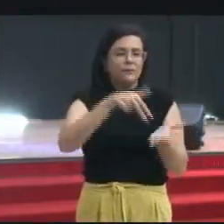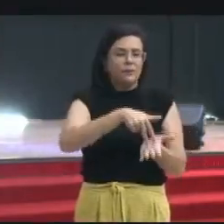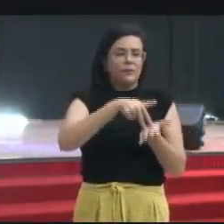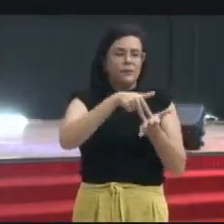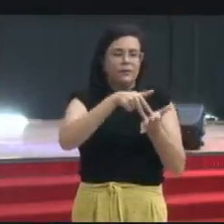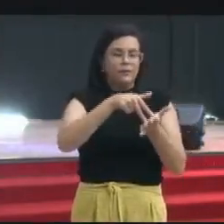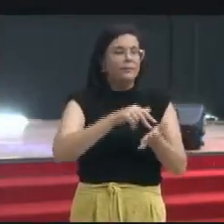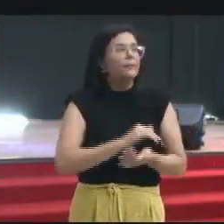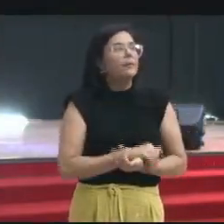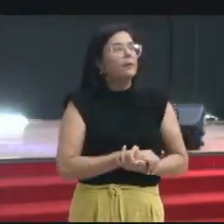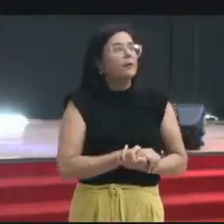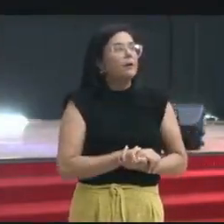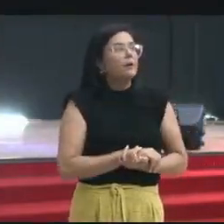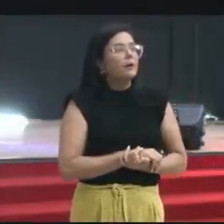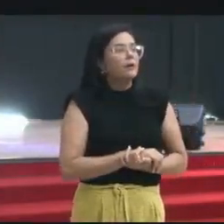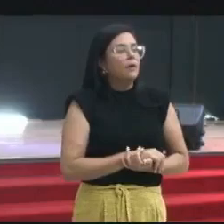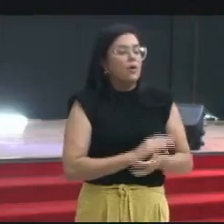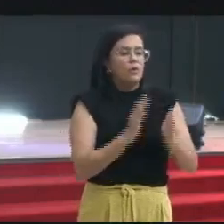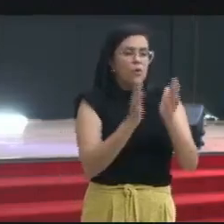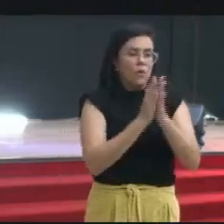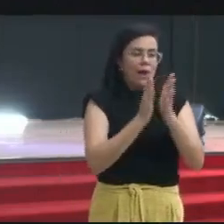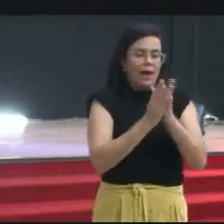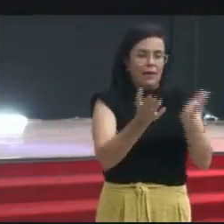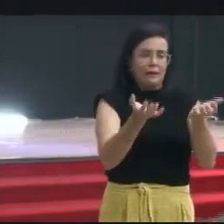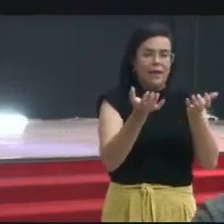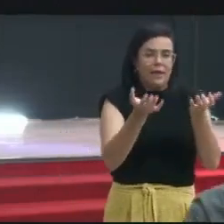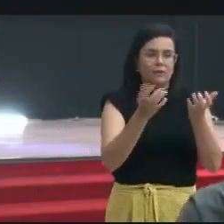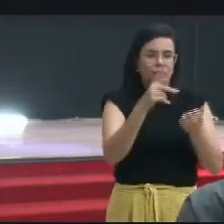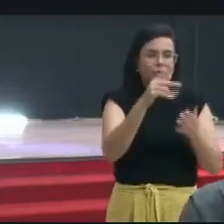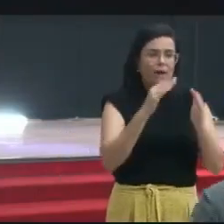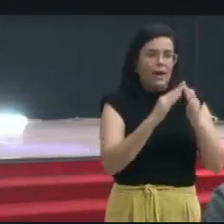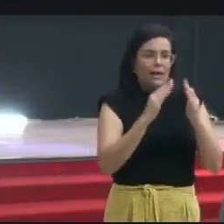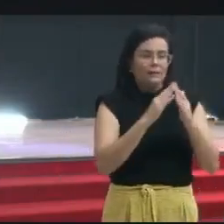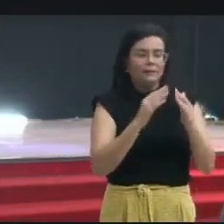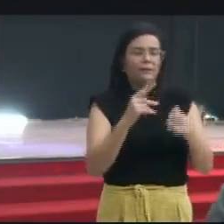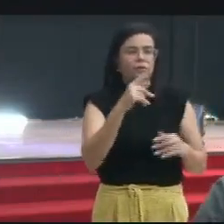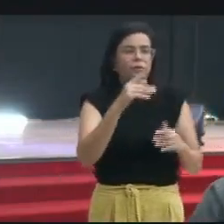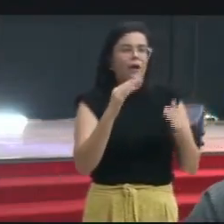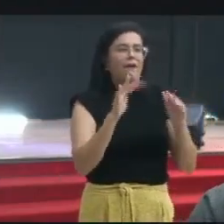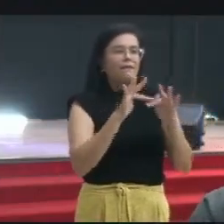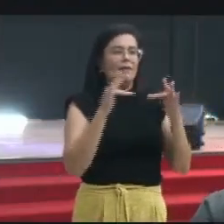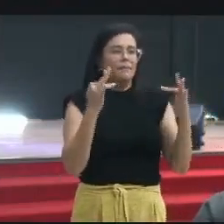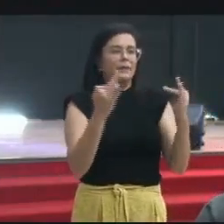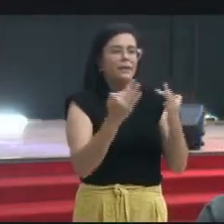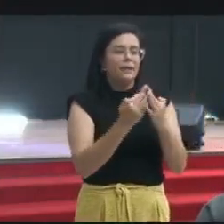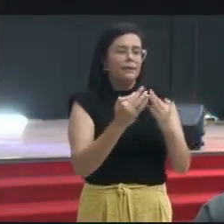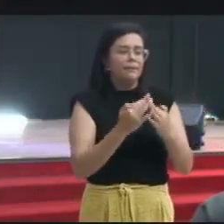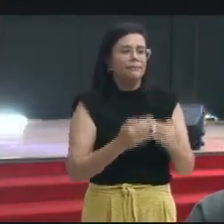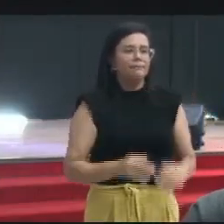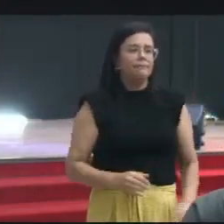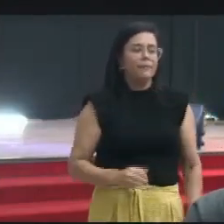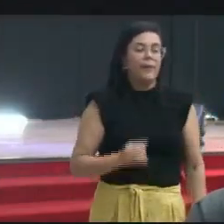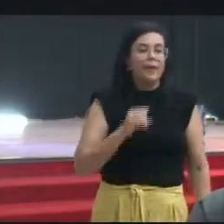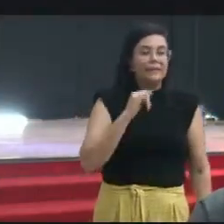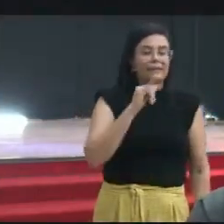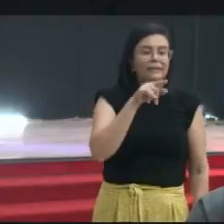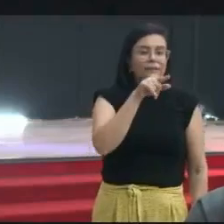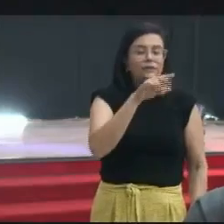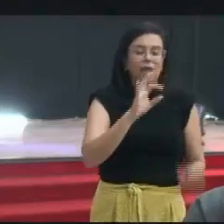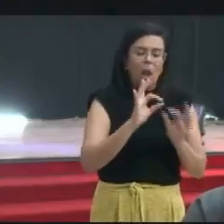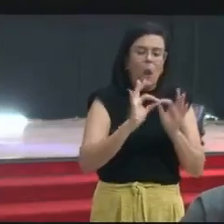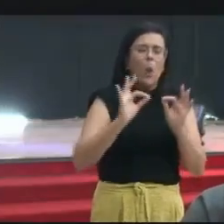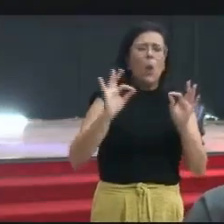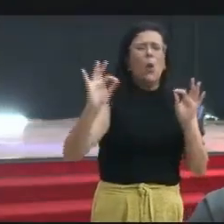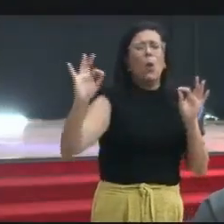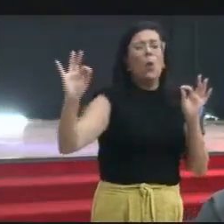presença do Senhor. Eu quero orar por você e pela sua casa e pela sua família. Se você está longe do seu familiar, pastora